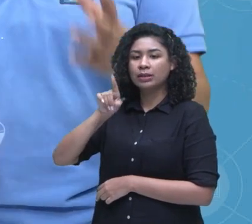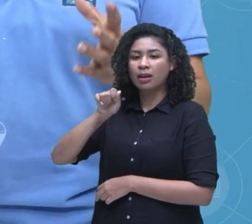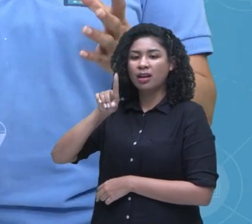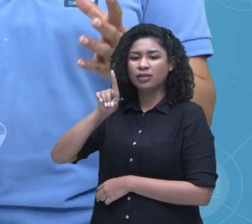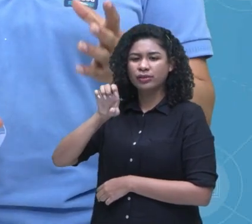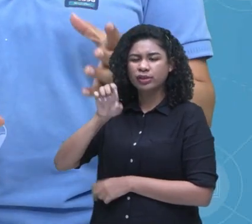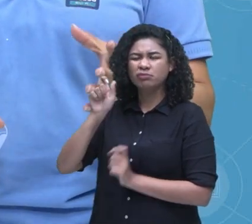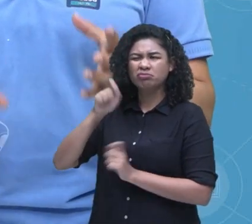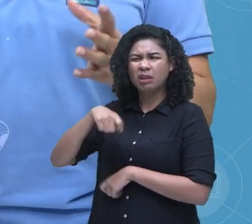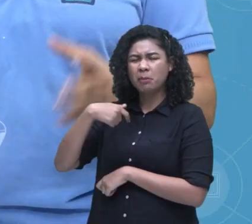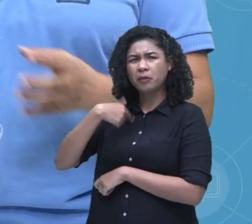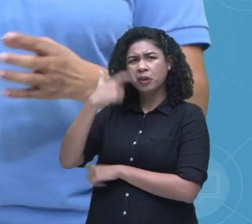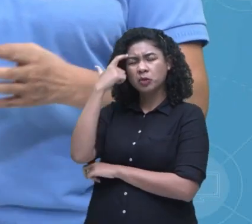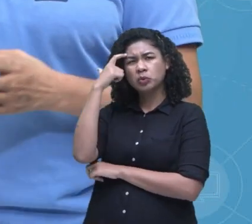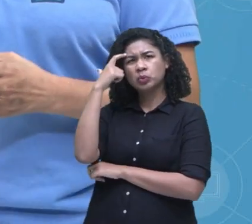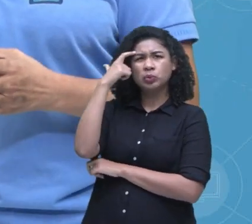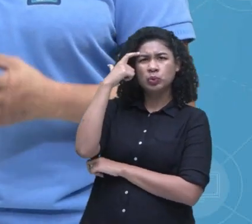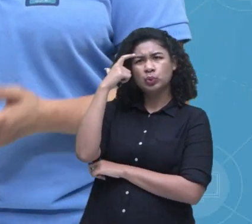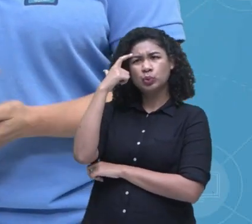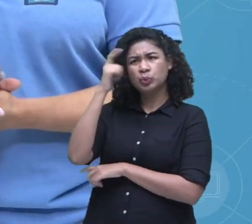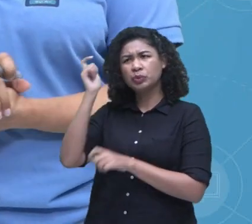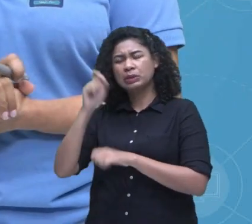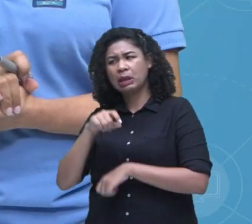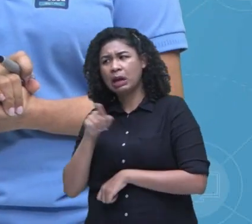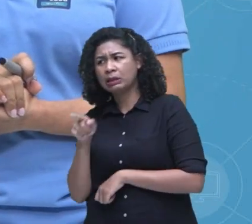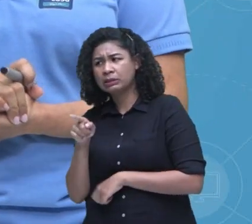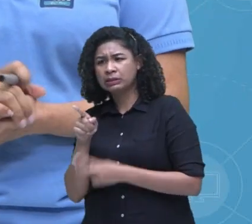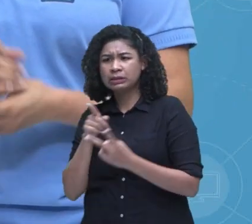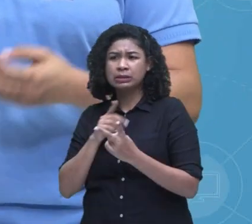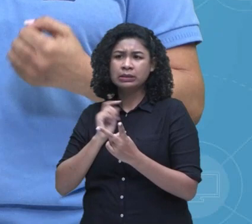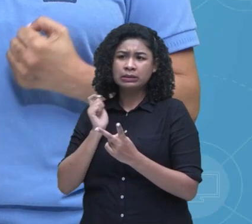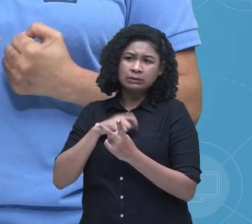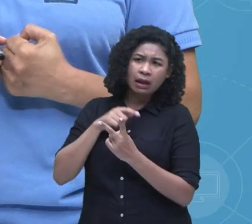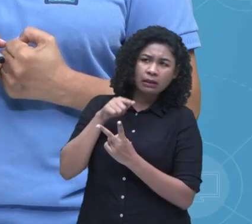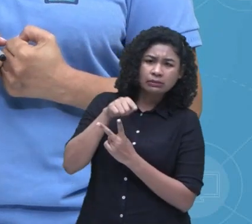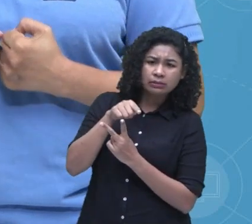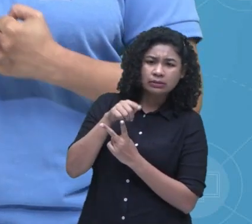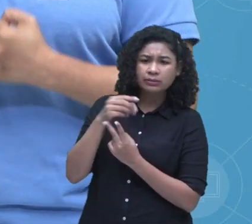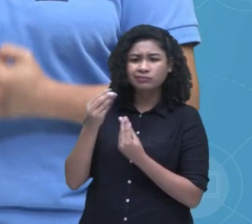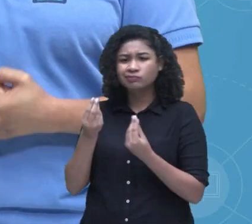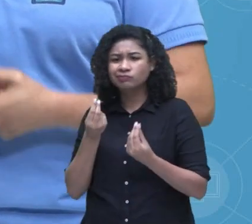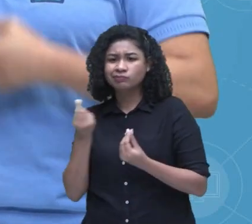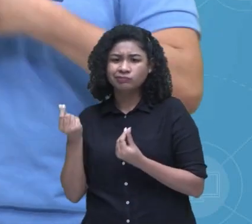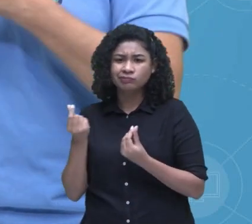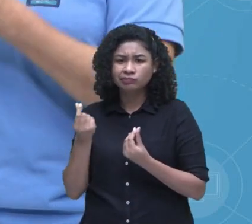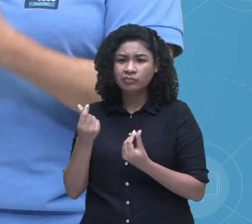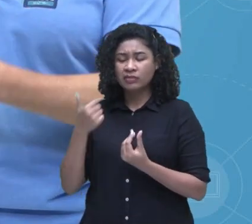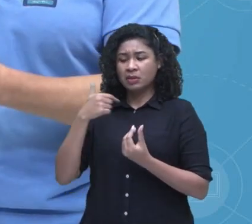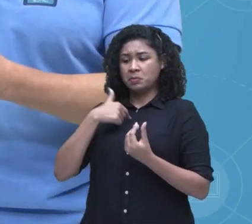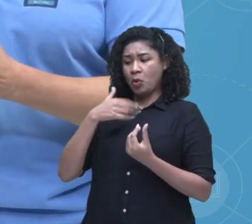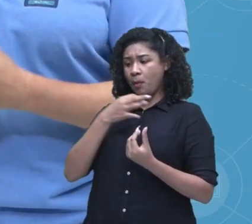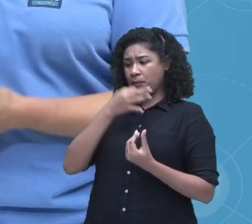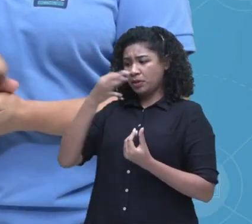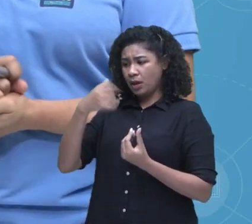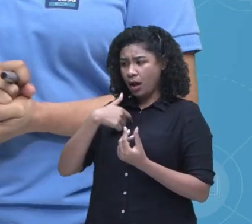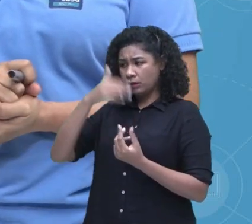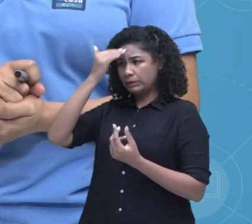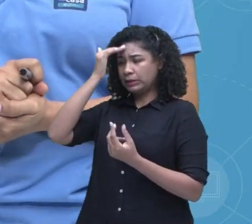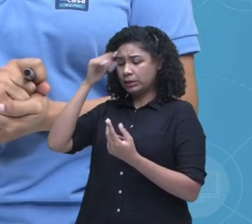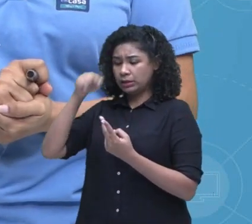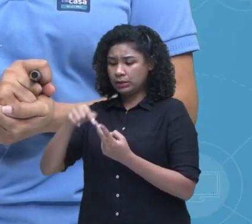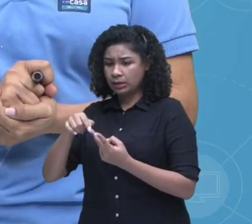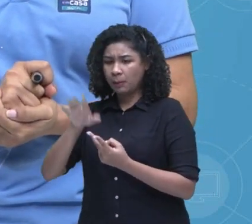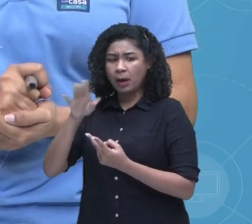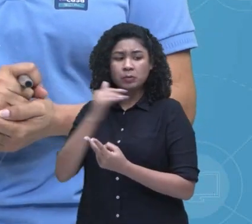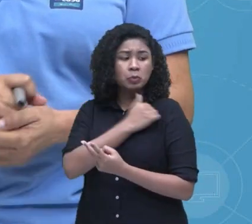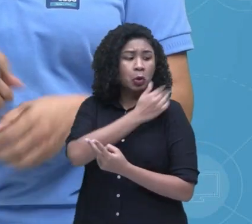Eu posso interpretar assim desse jeito, eu posso interpretar daquele outro jeito. Eu interpreto de uma maneira, o meu colega pode